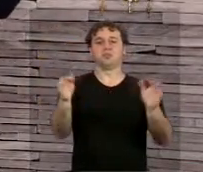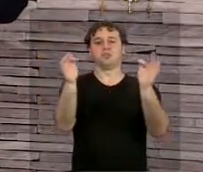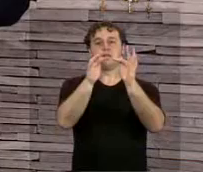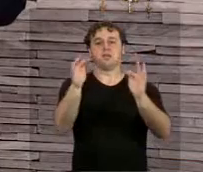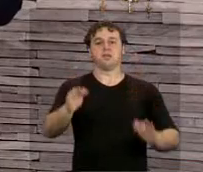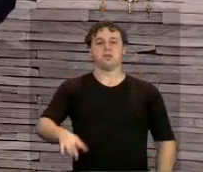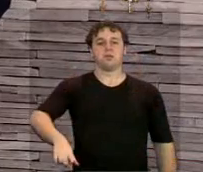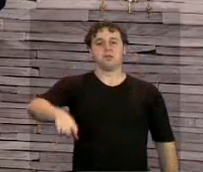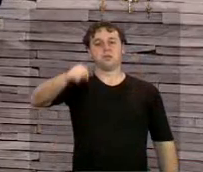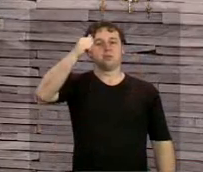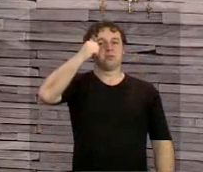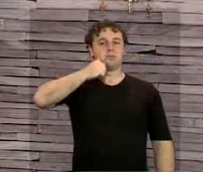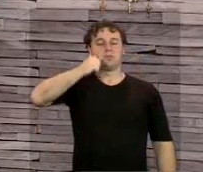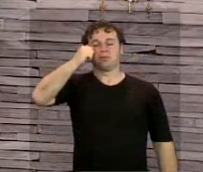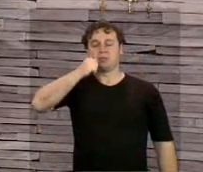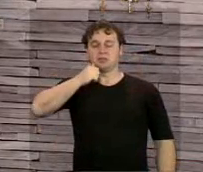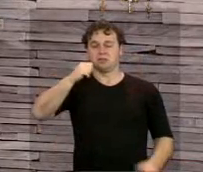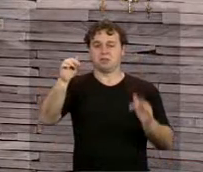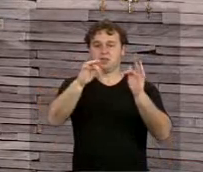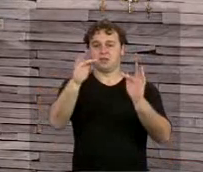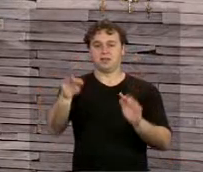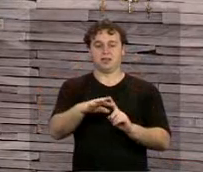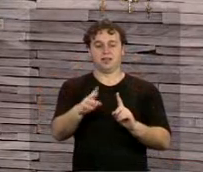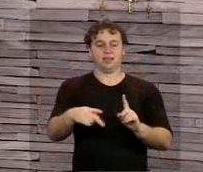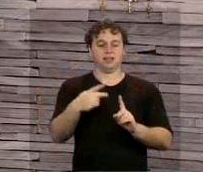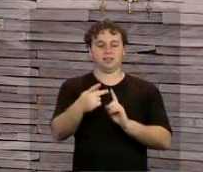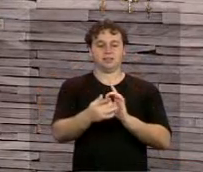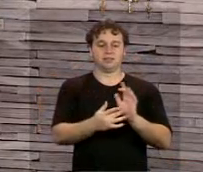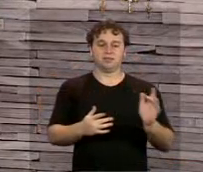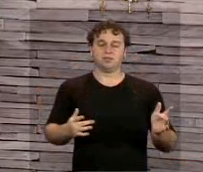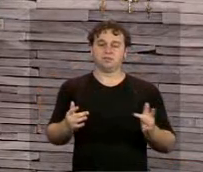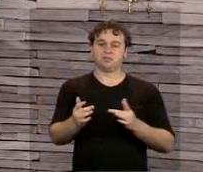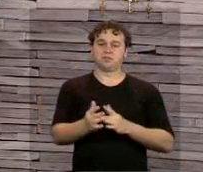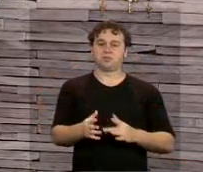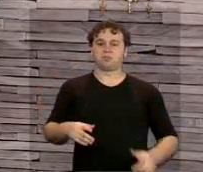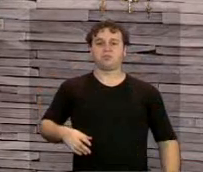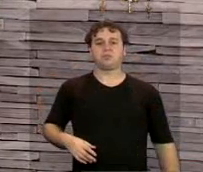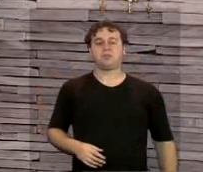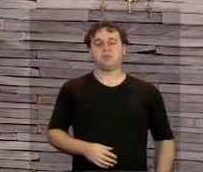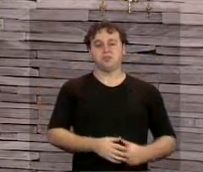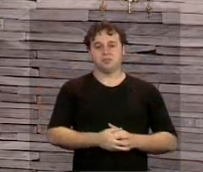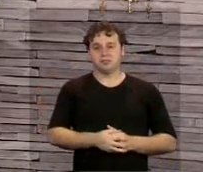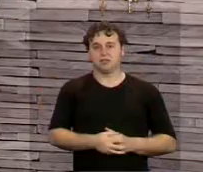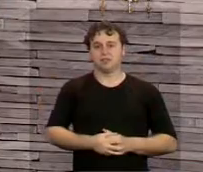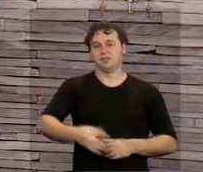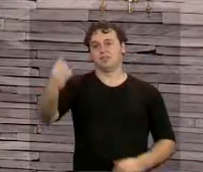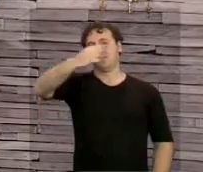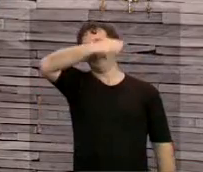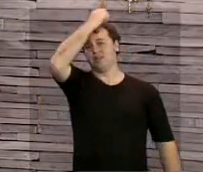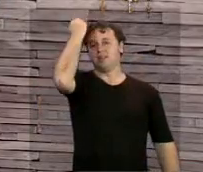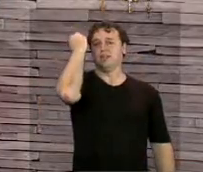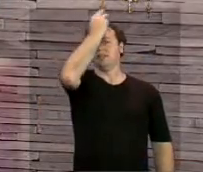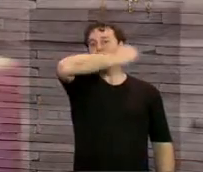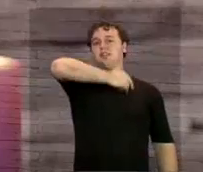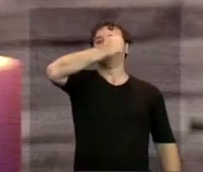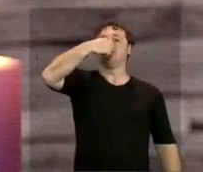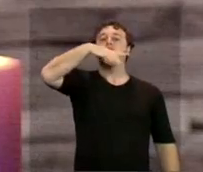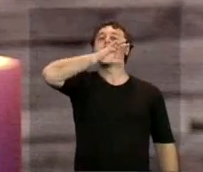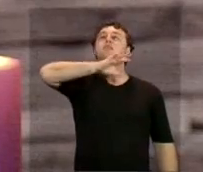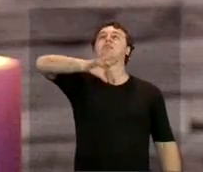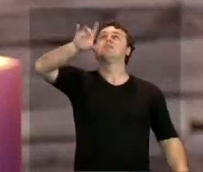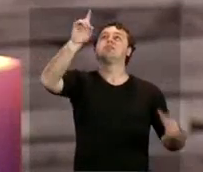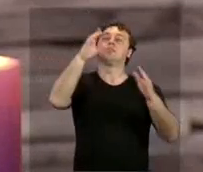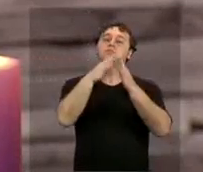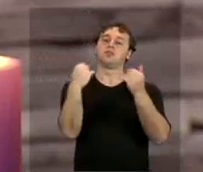de graça, o Senhor é convosco. Bendita sois vós entre as mulheres, e bendito é o fruto do vosso ventre, Jesus. Santa